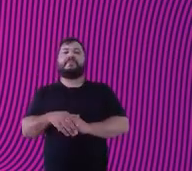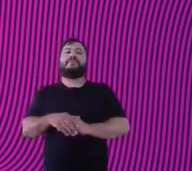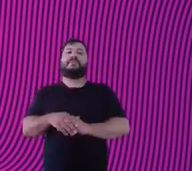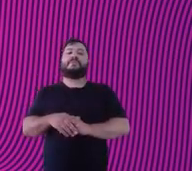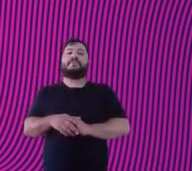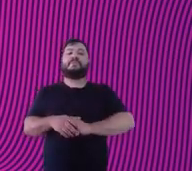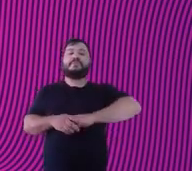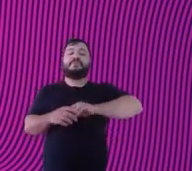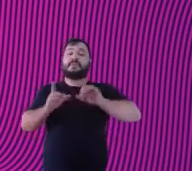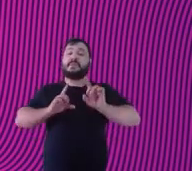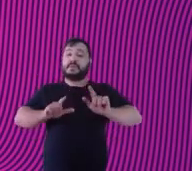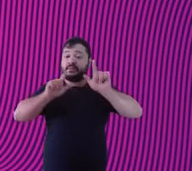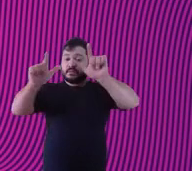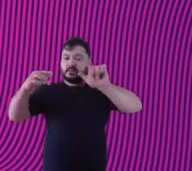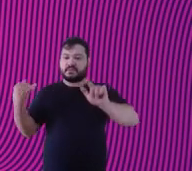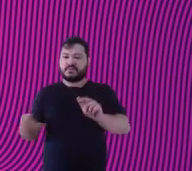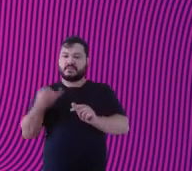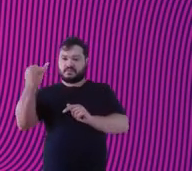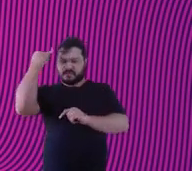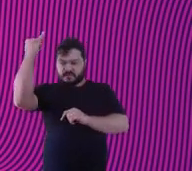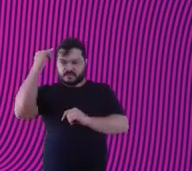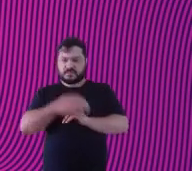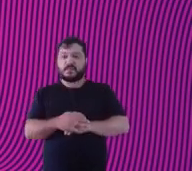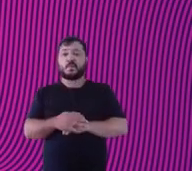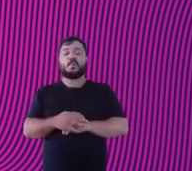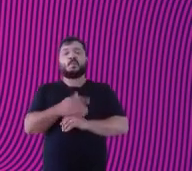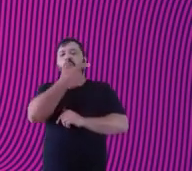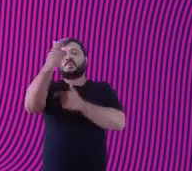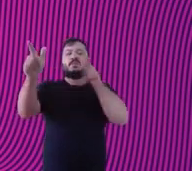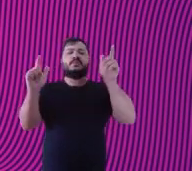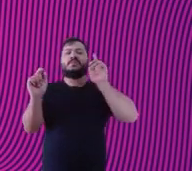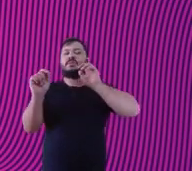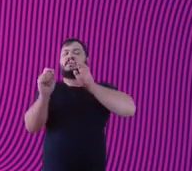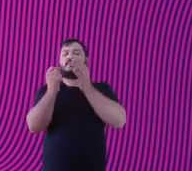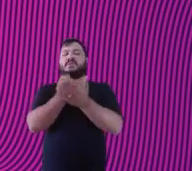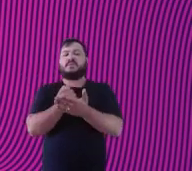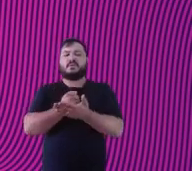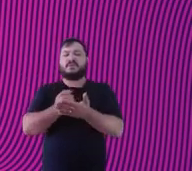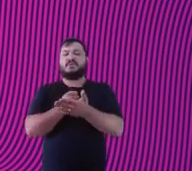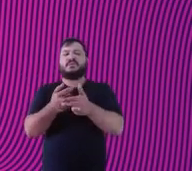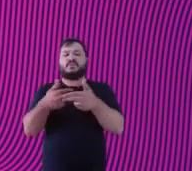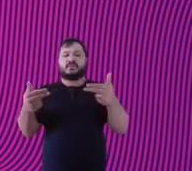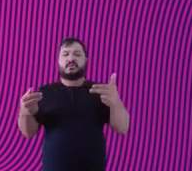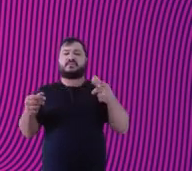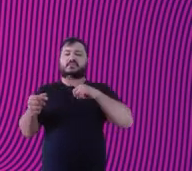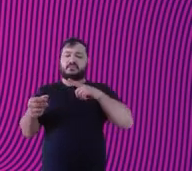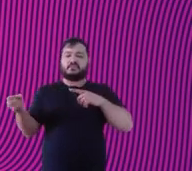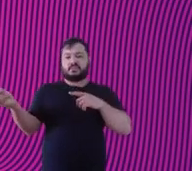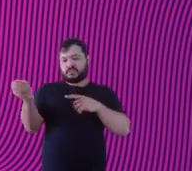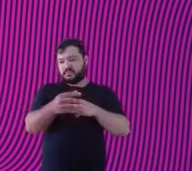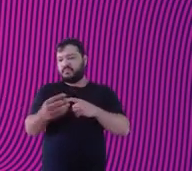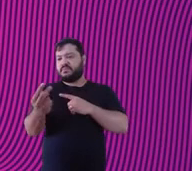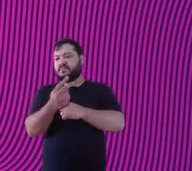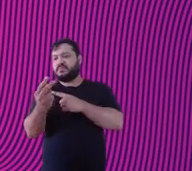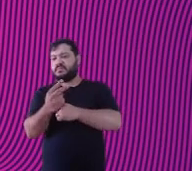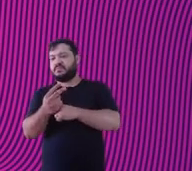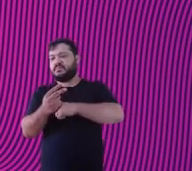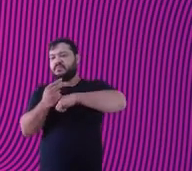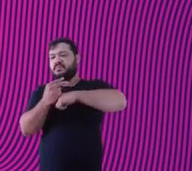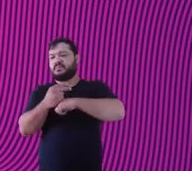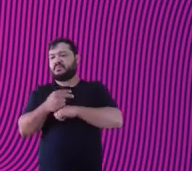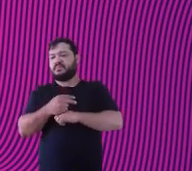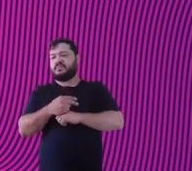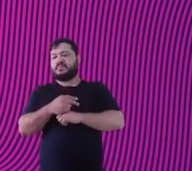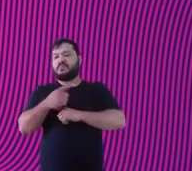tem um destaque muito importante para as outras drogas assim tem um novo em uma do lado do ano novo céu